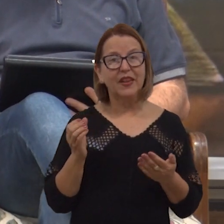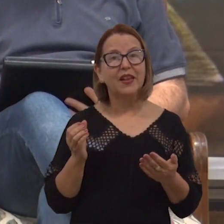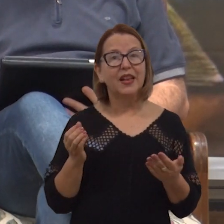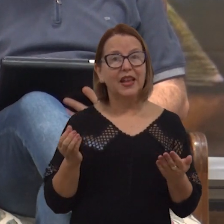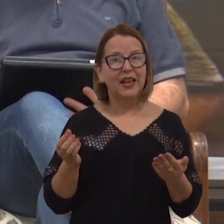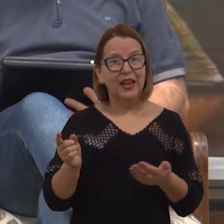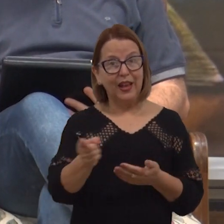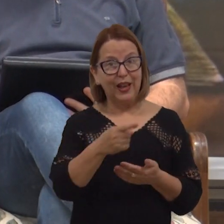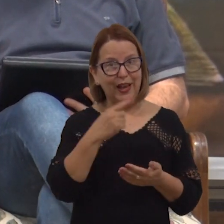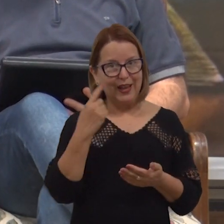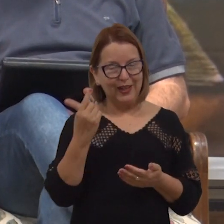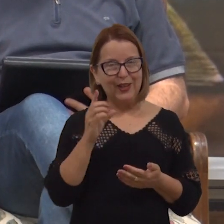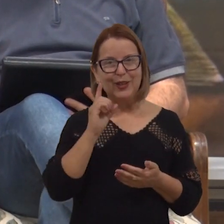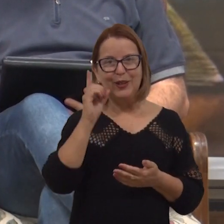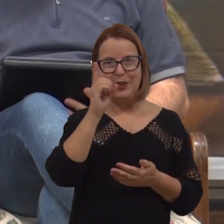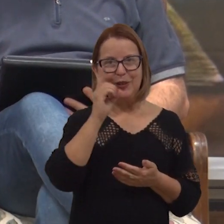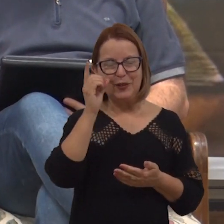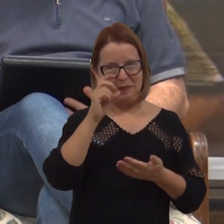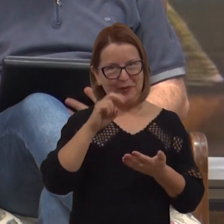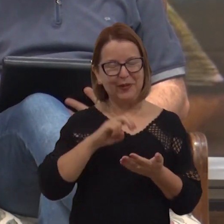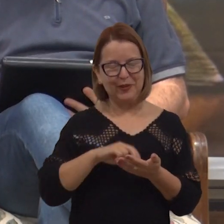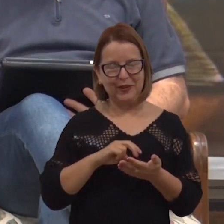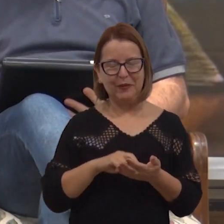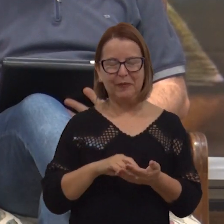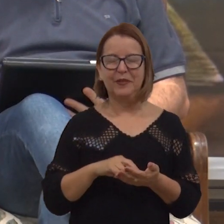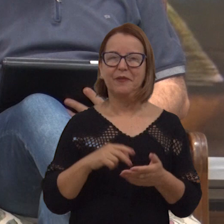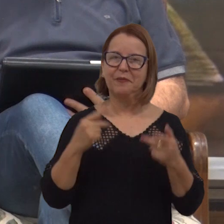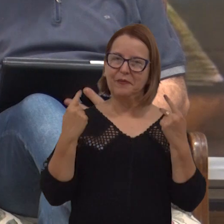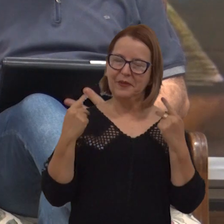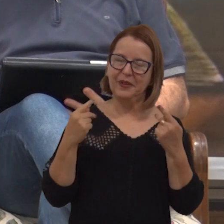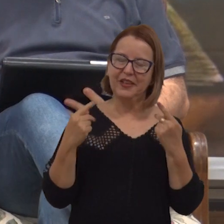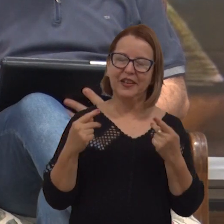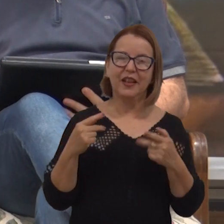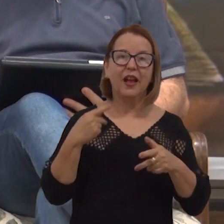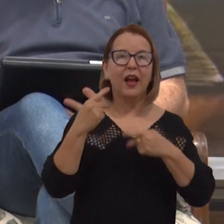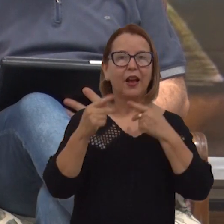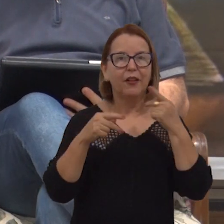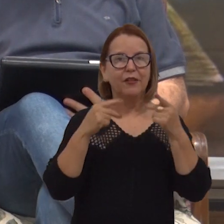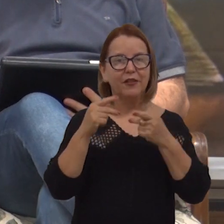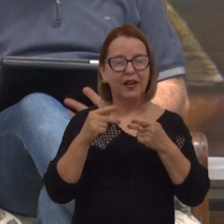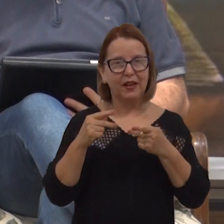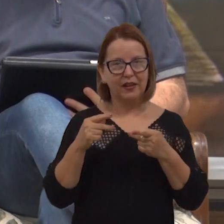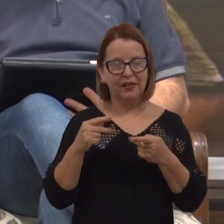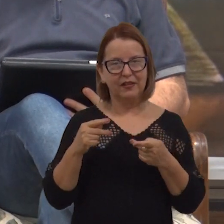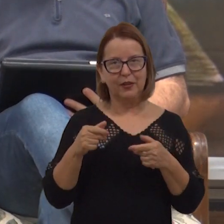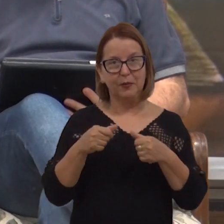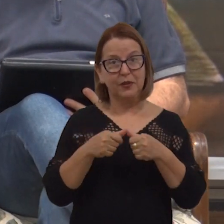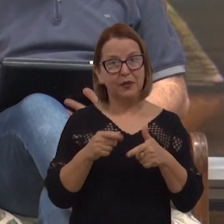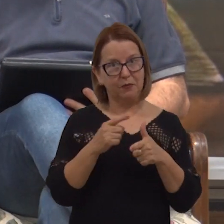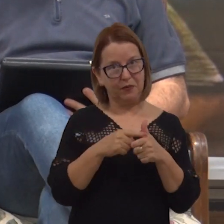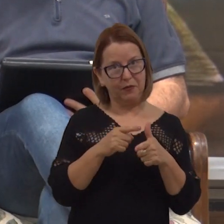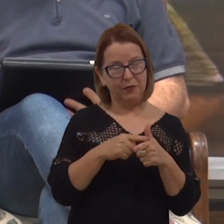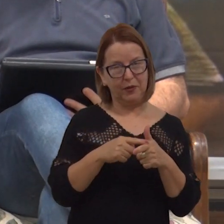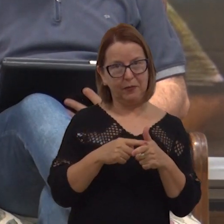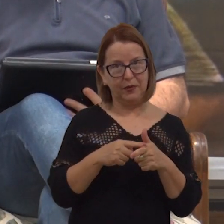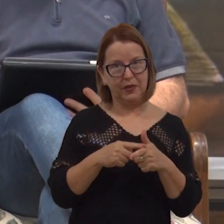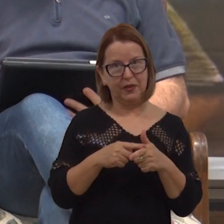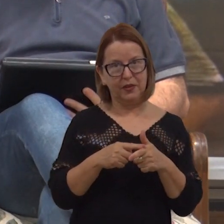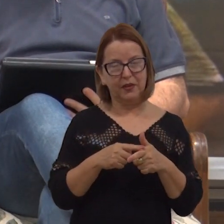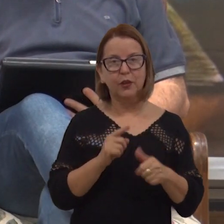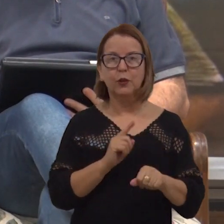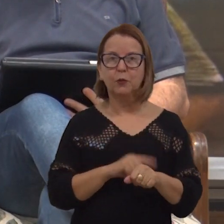na comunidade no domingo pela manhã, né, pastor? E justamente nós falamos essa questão de que quando